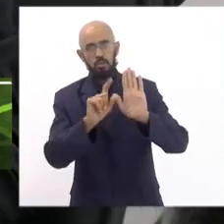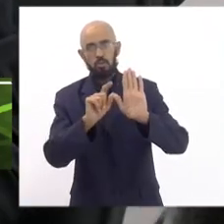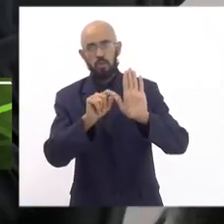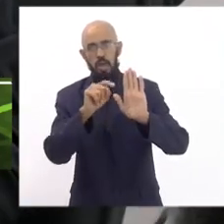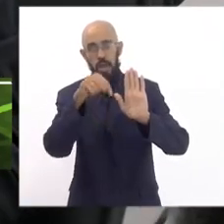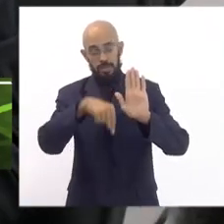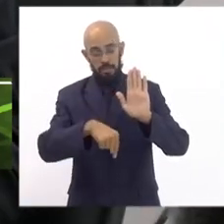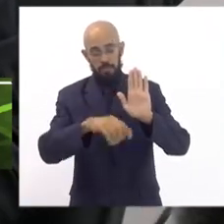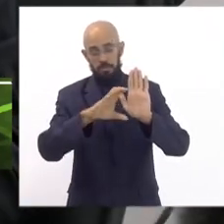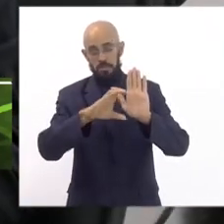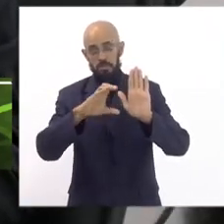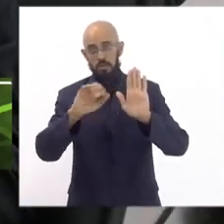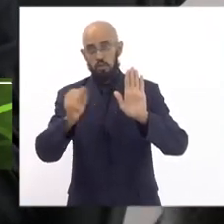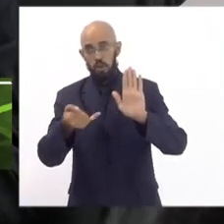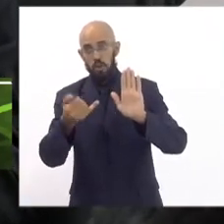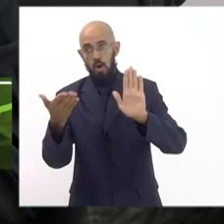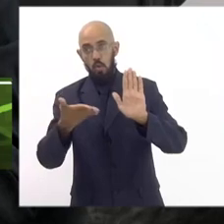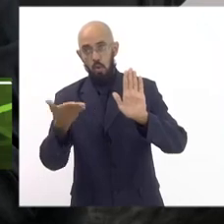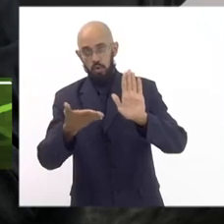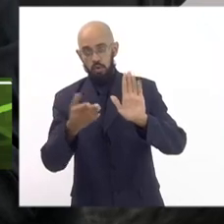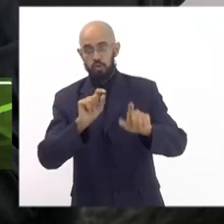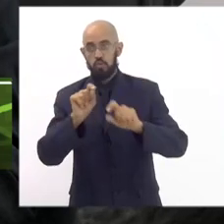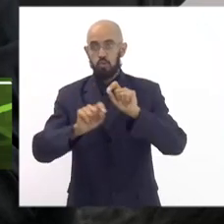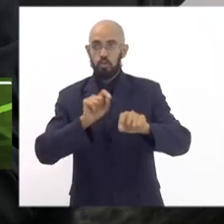CCJ, hoje, uma